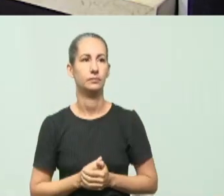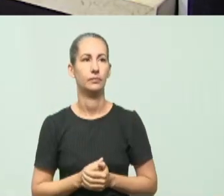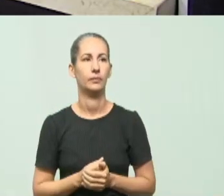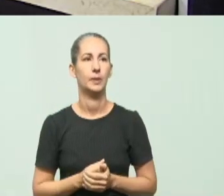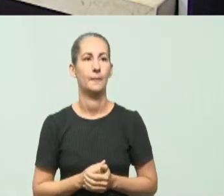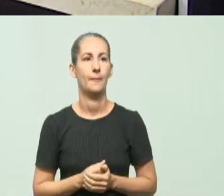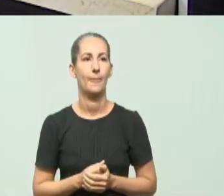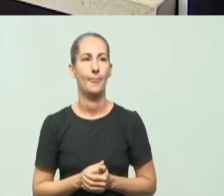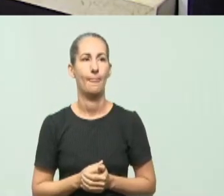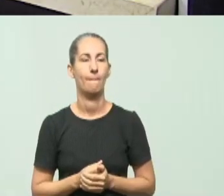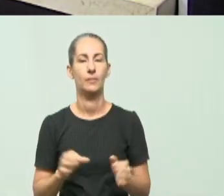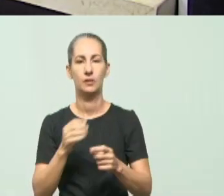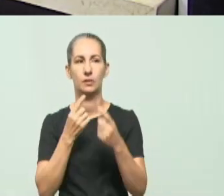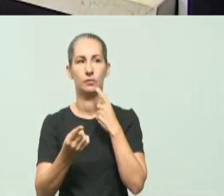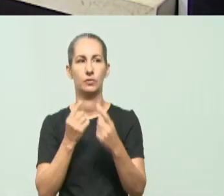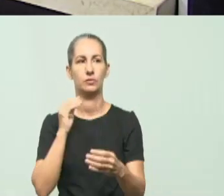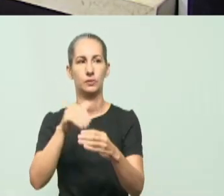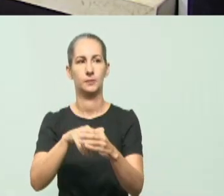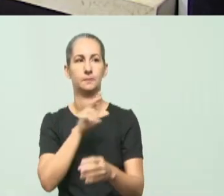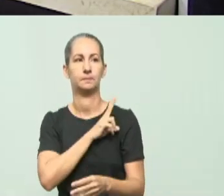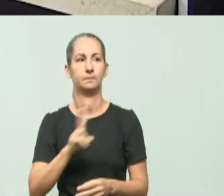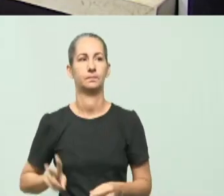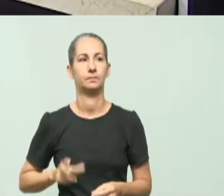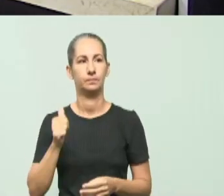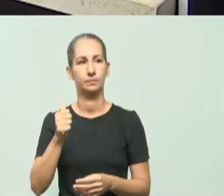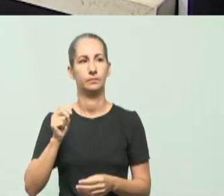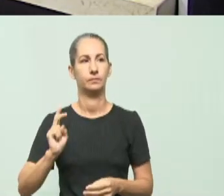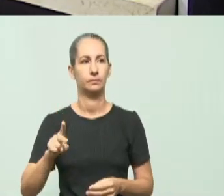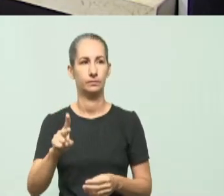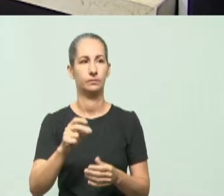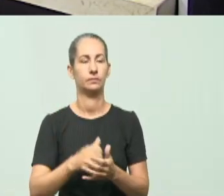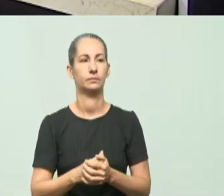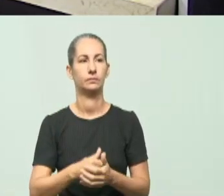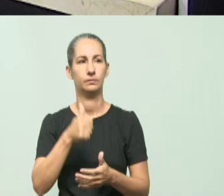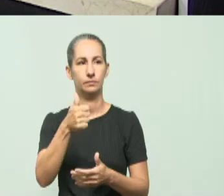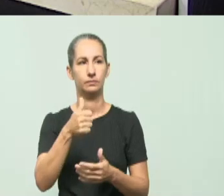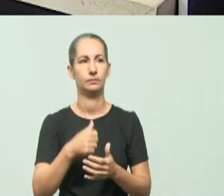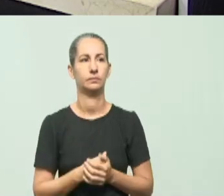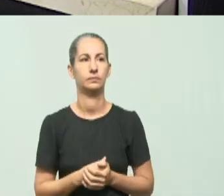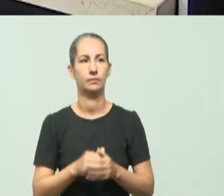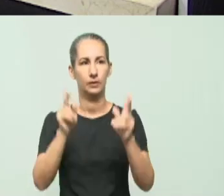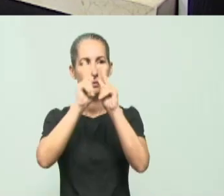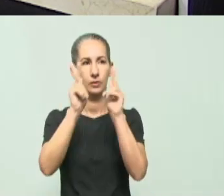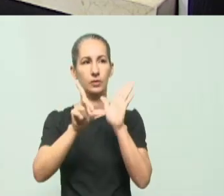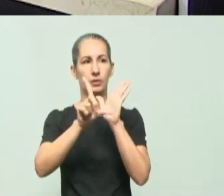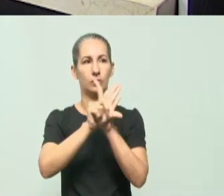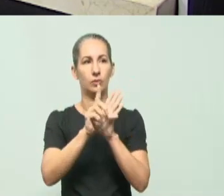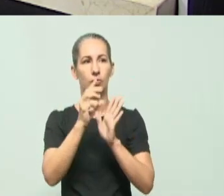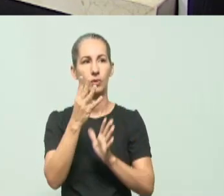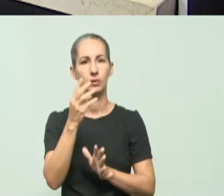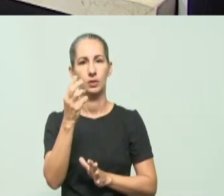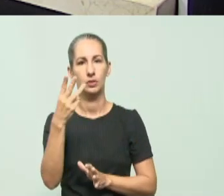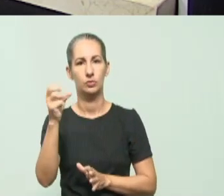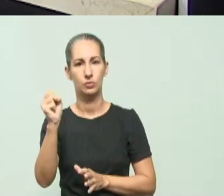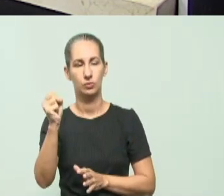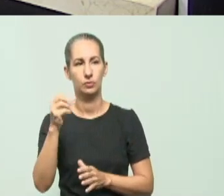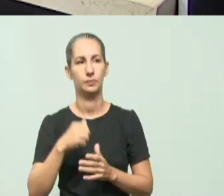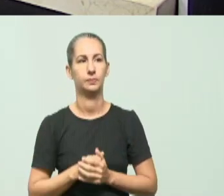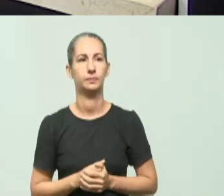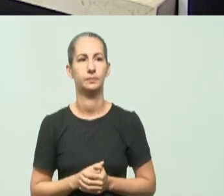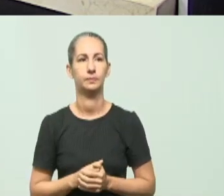Brisa. Encerrar a discussão a votos, vereadores que aprovam como estão, aprovado. Projeto de lei 438, Aldo